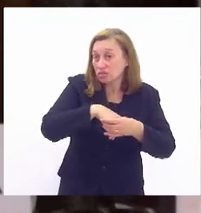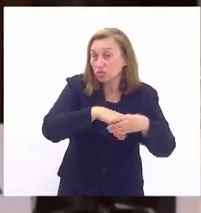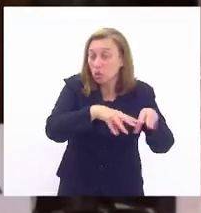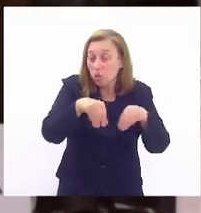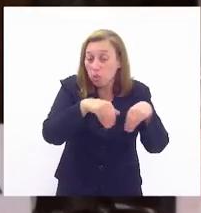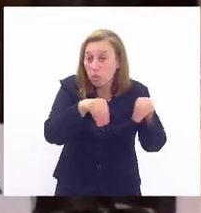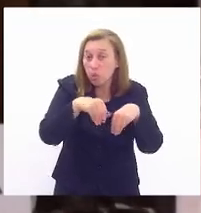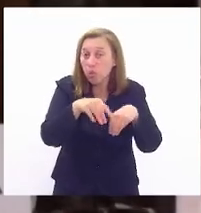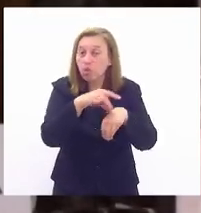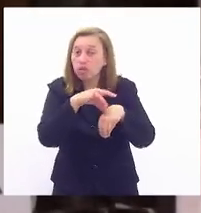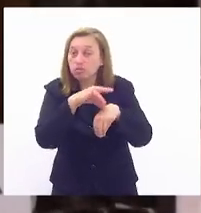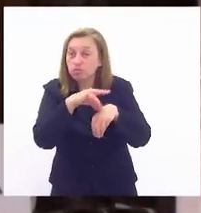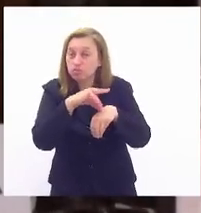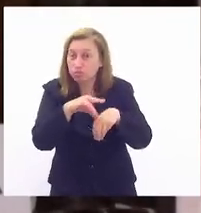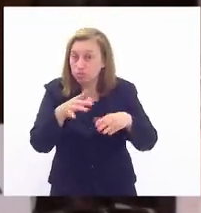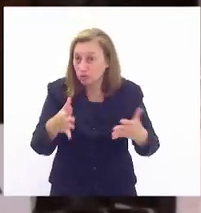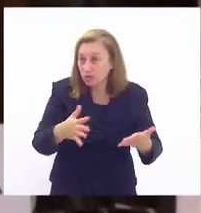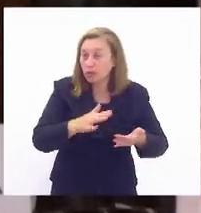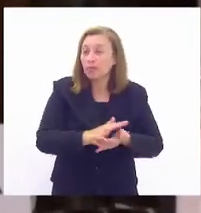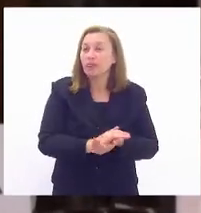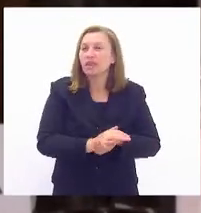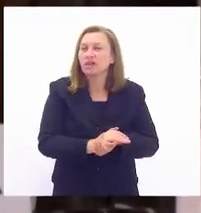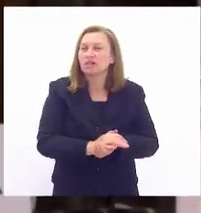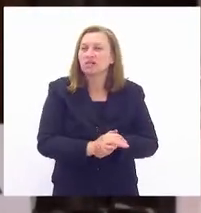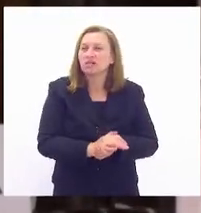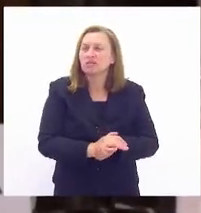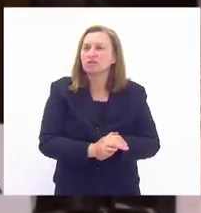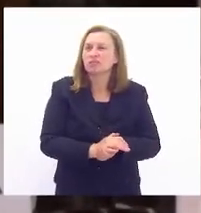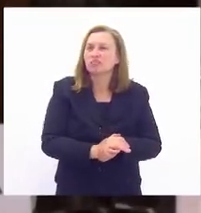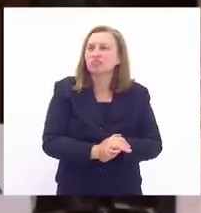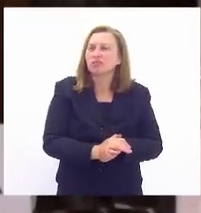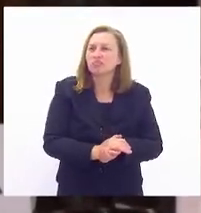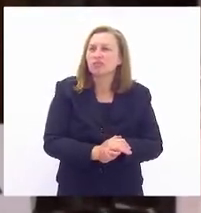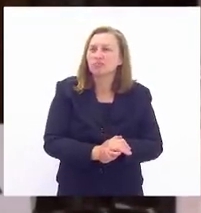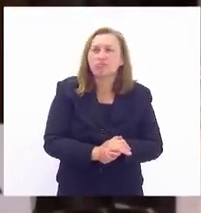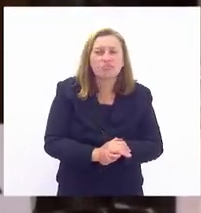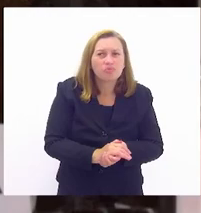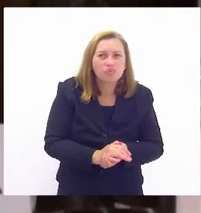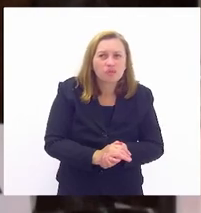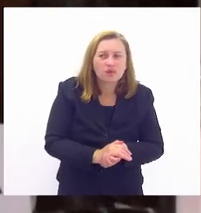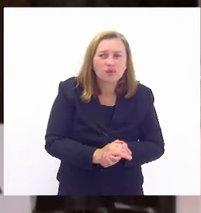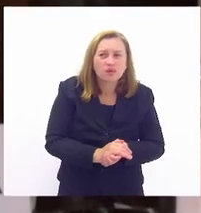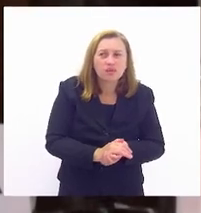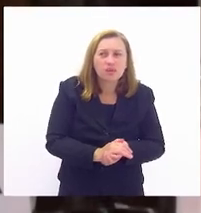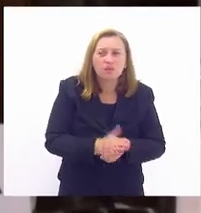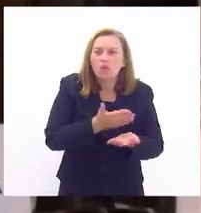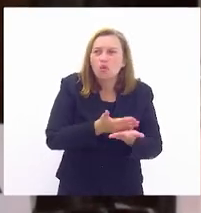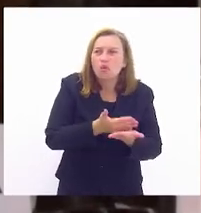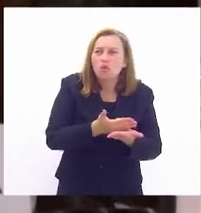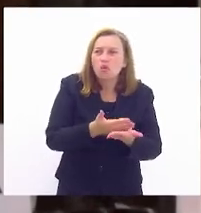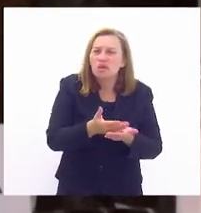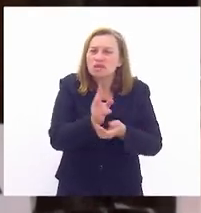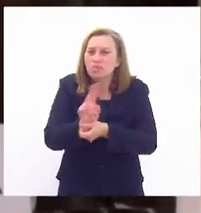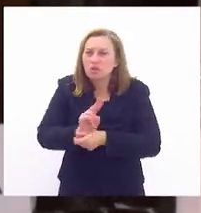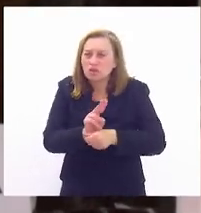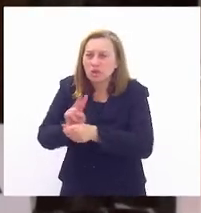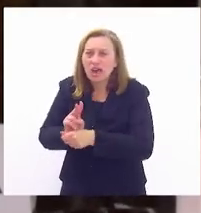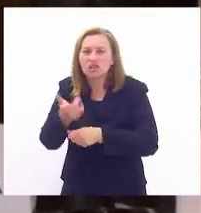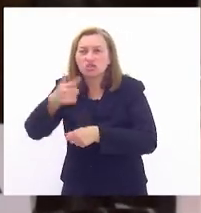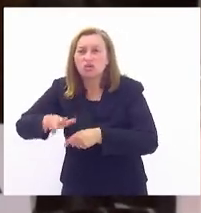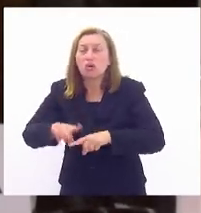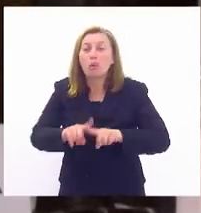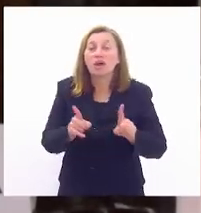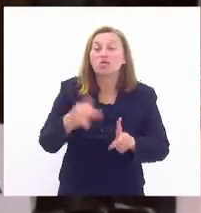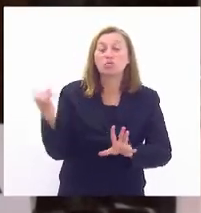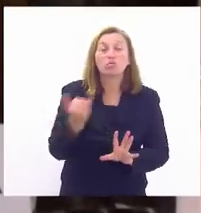construído, determinando, dando um prazo de seguimento para que isso comece a ser monitorado. O